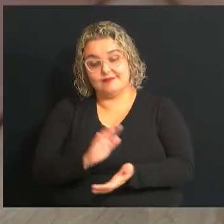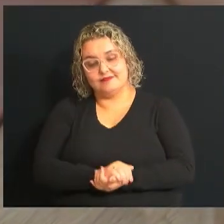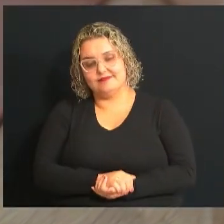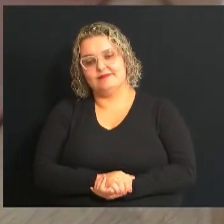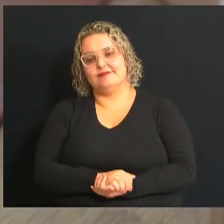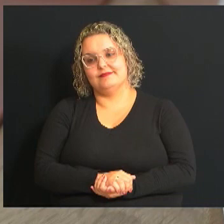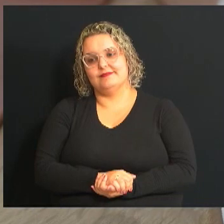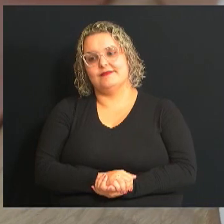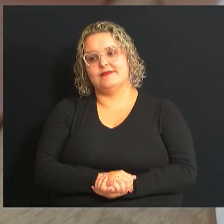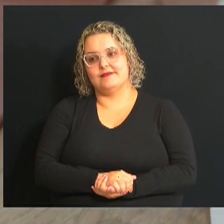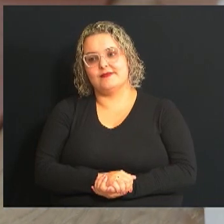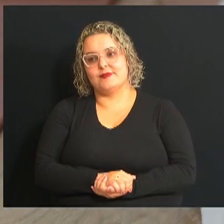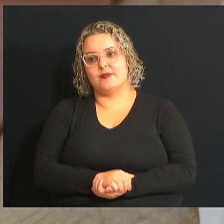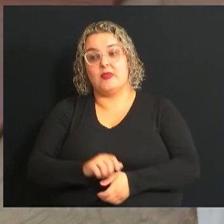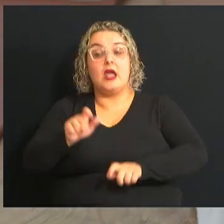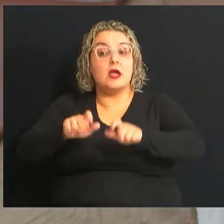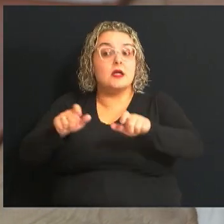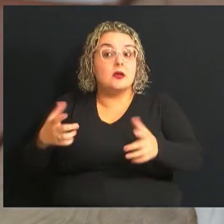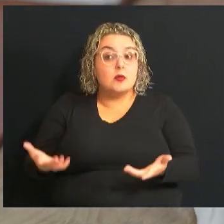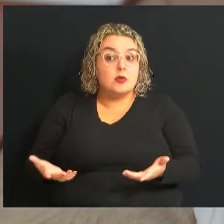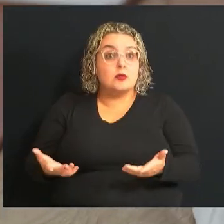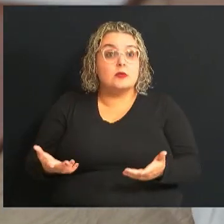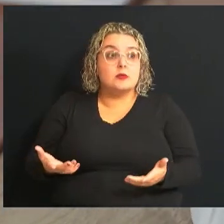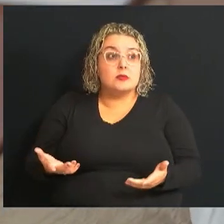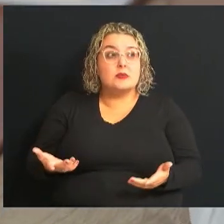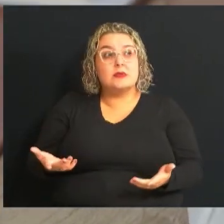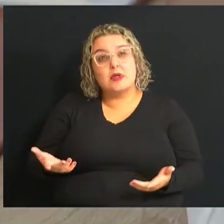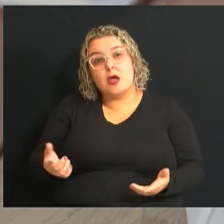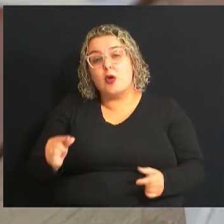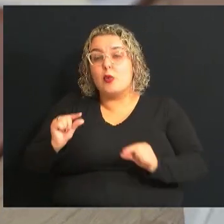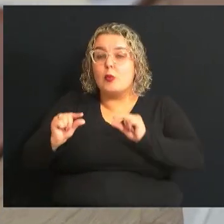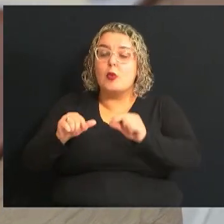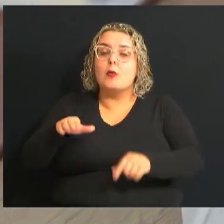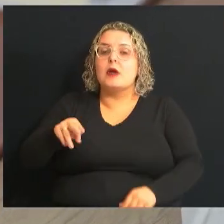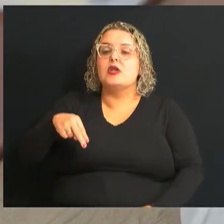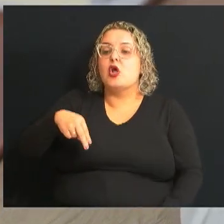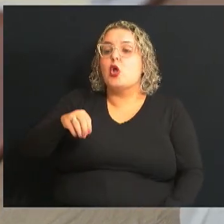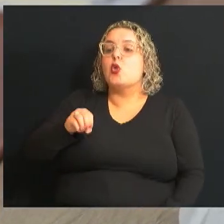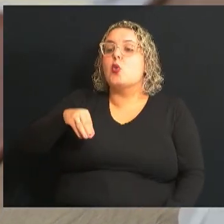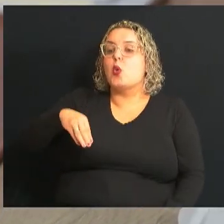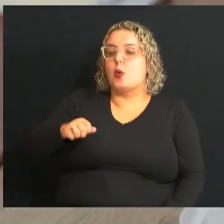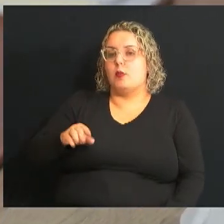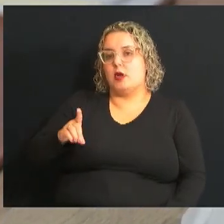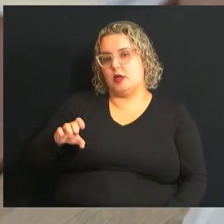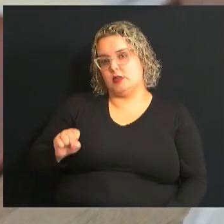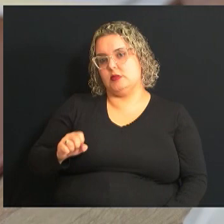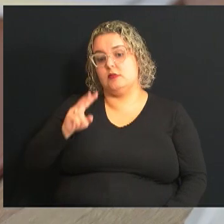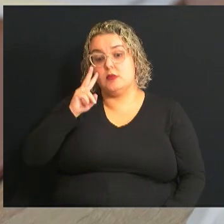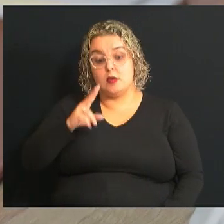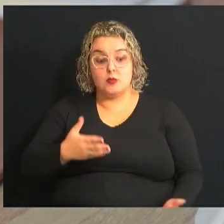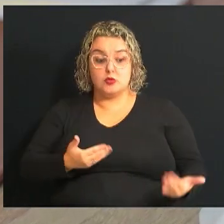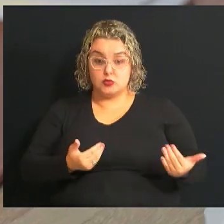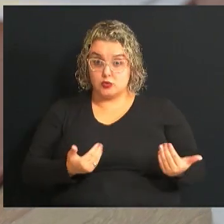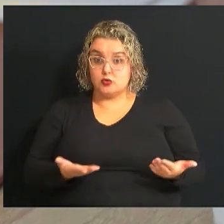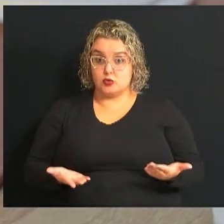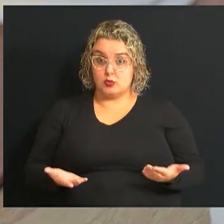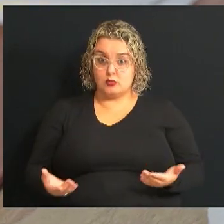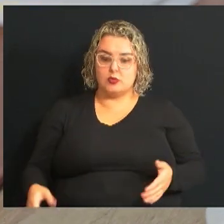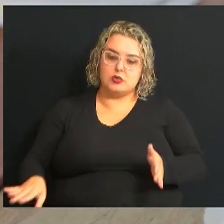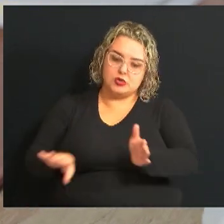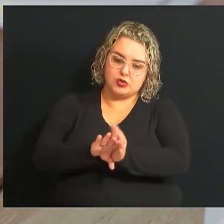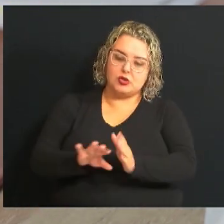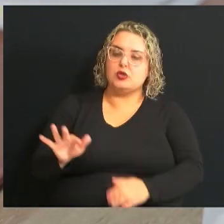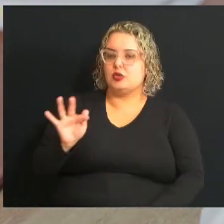As pessoas, elas estão um pouco mais nômades, né? A gente vê esse perfil no jovem que muitas vezes vem para a universidade ou